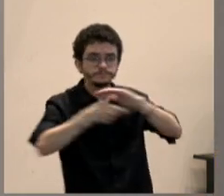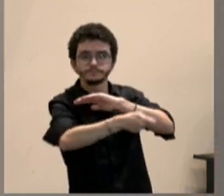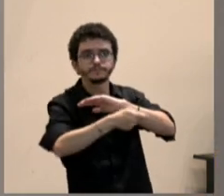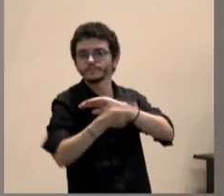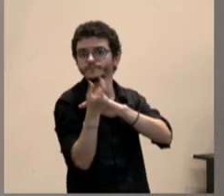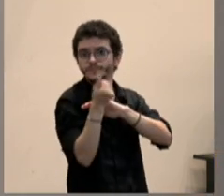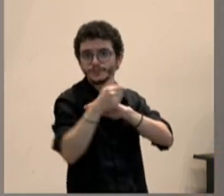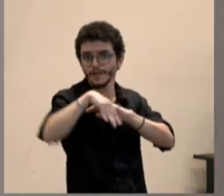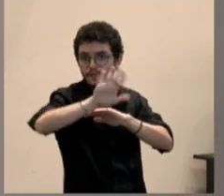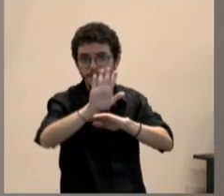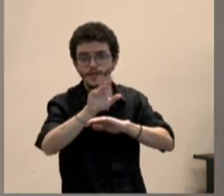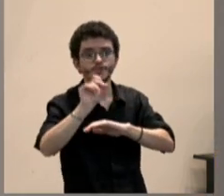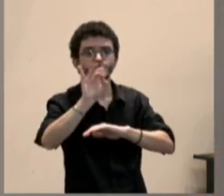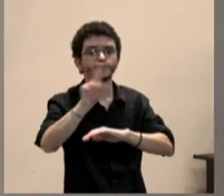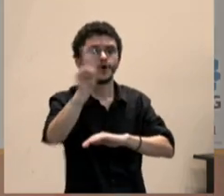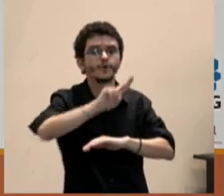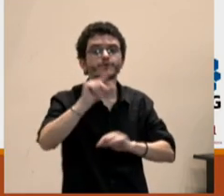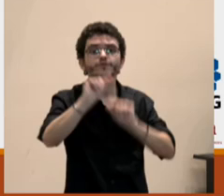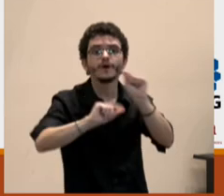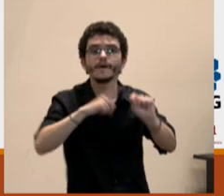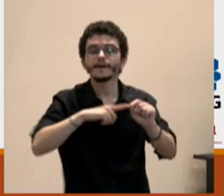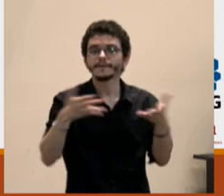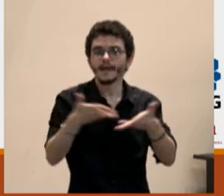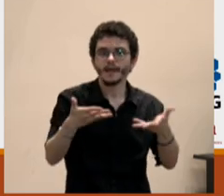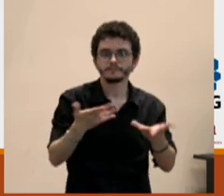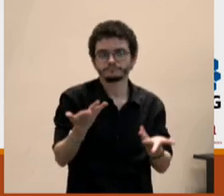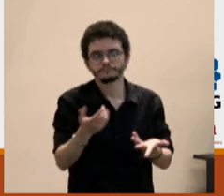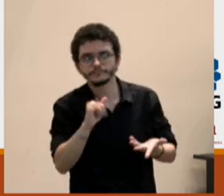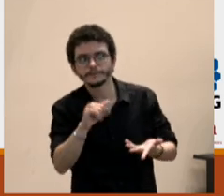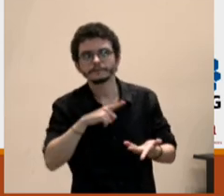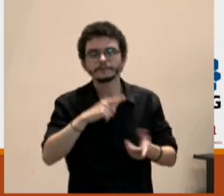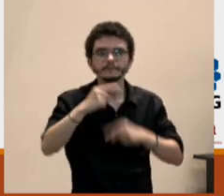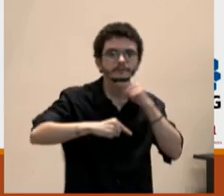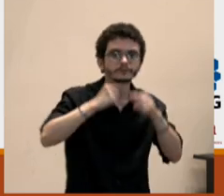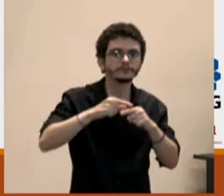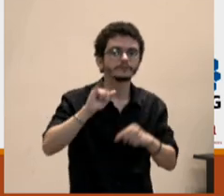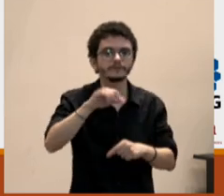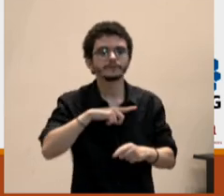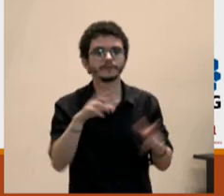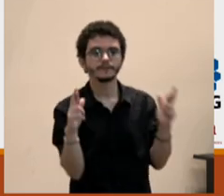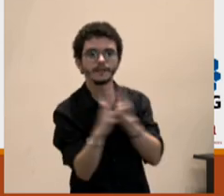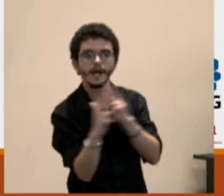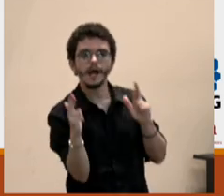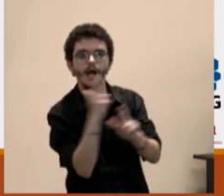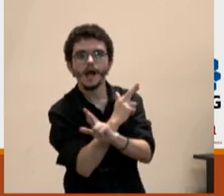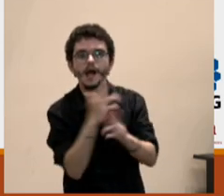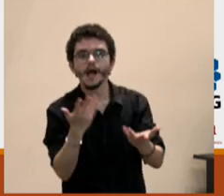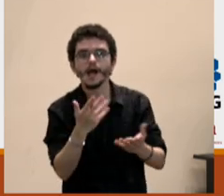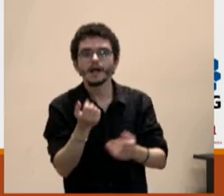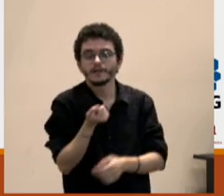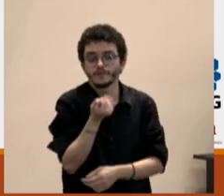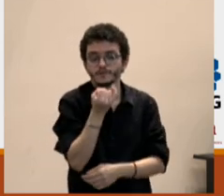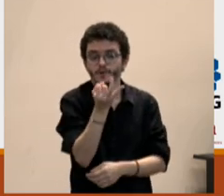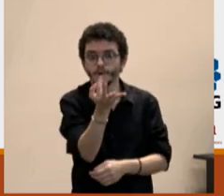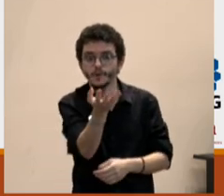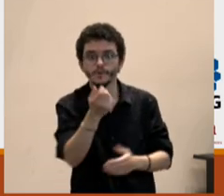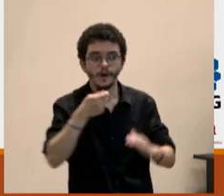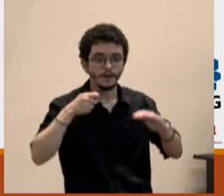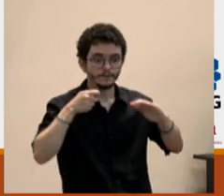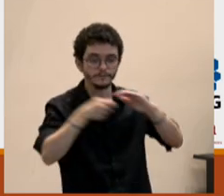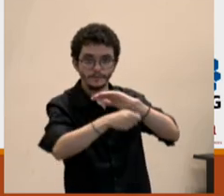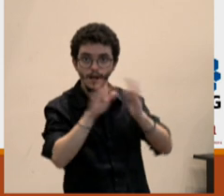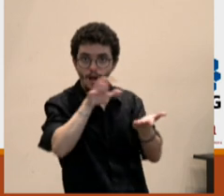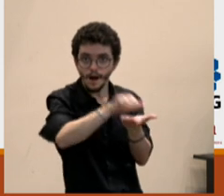tem. Então, vê lá, se ainda há alguma dúvida sobre a existência de uma relação entre o volume de recursos financeiros aplicados em educação e a